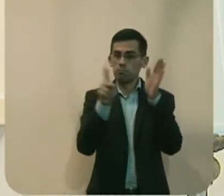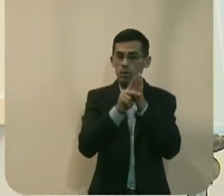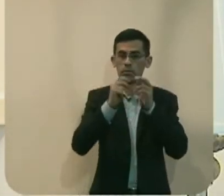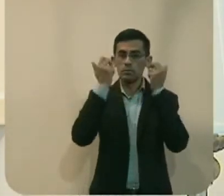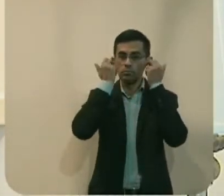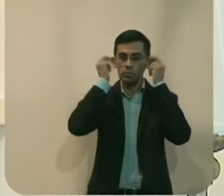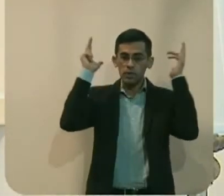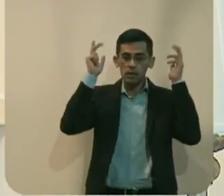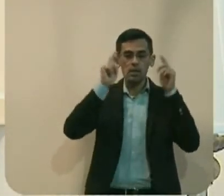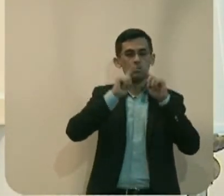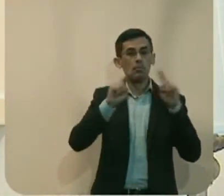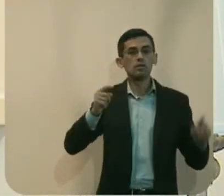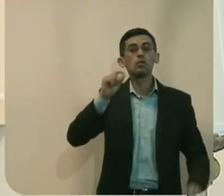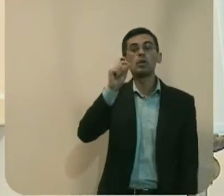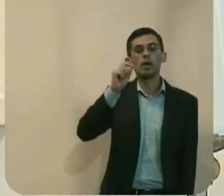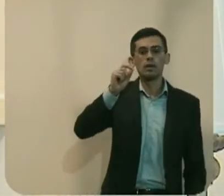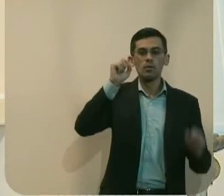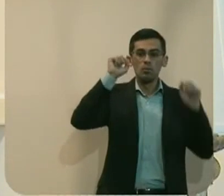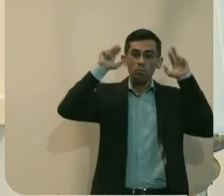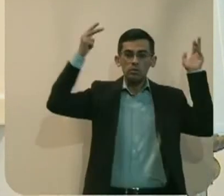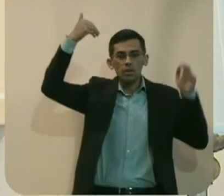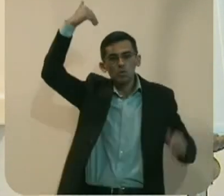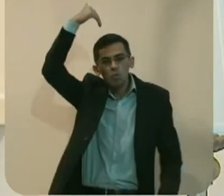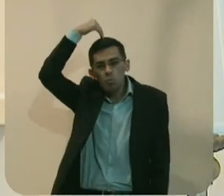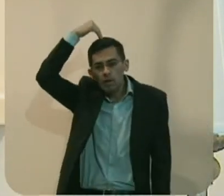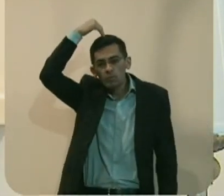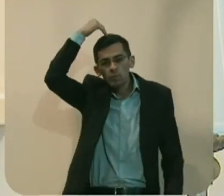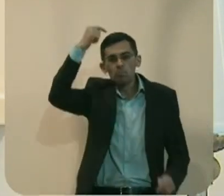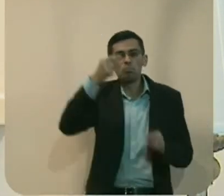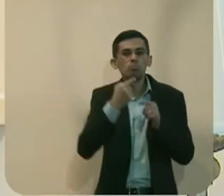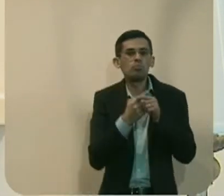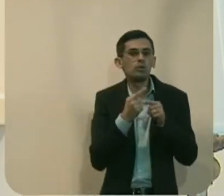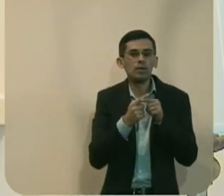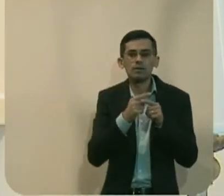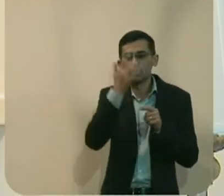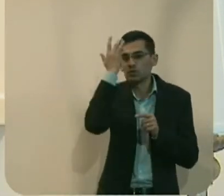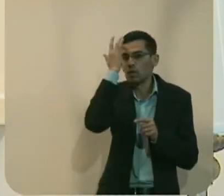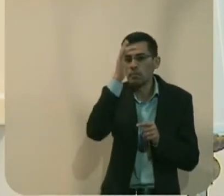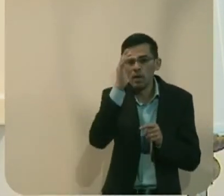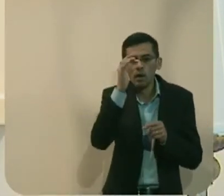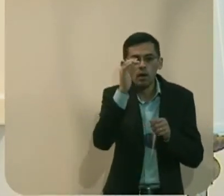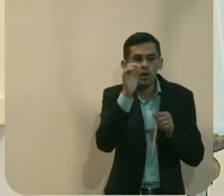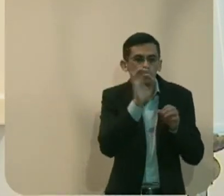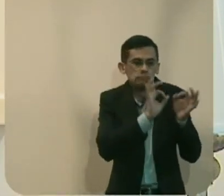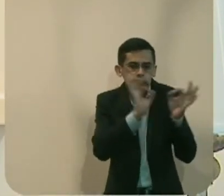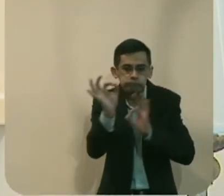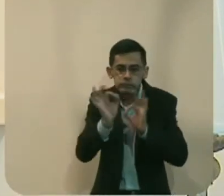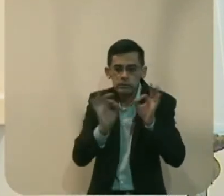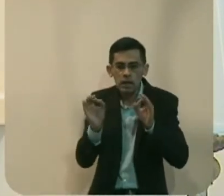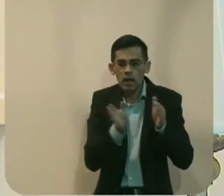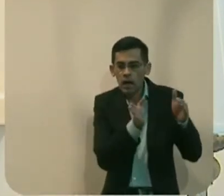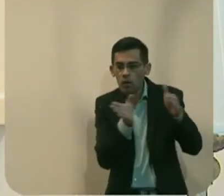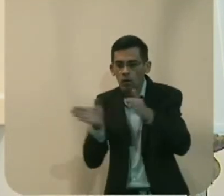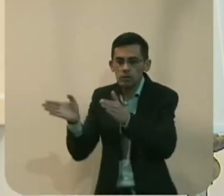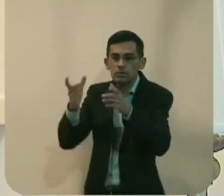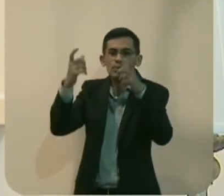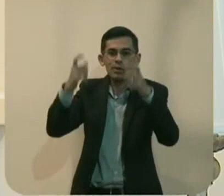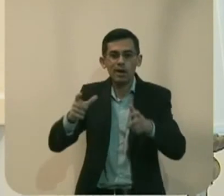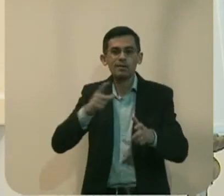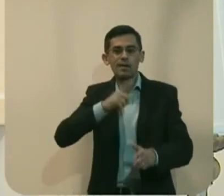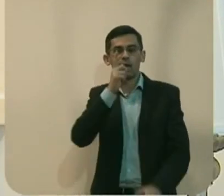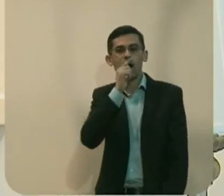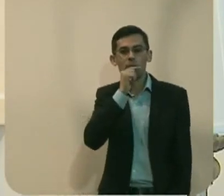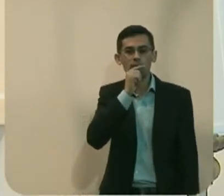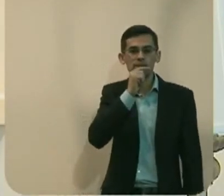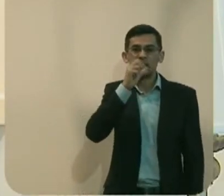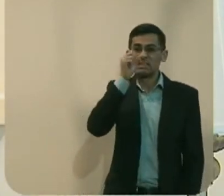Moisés era o culpado, porque ele não soubera planejar a rota prevendo os poços de água.